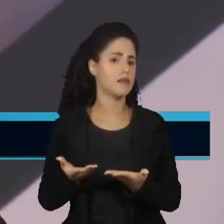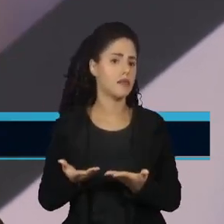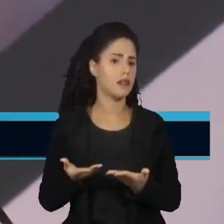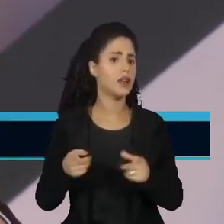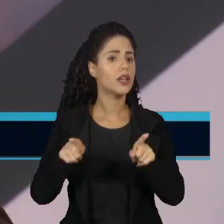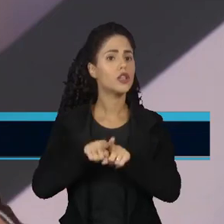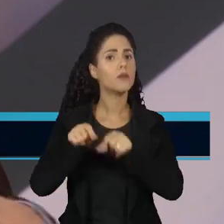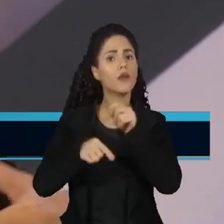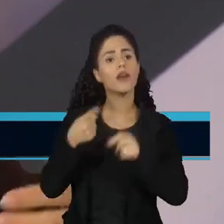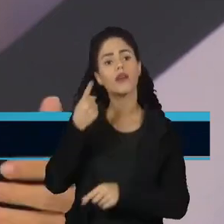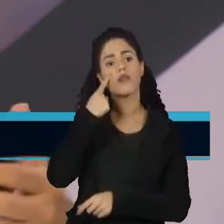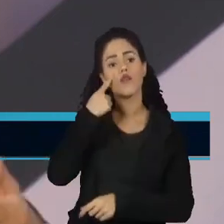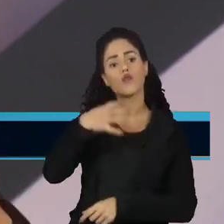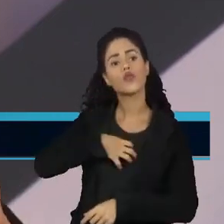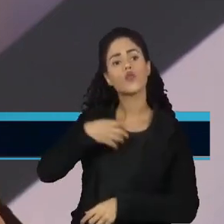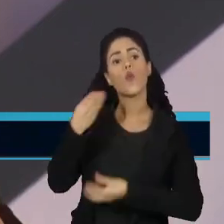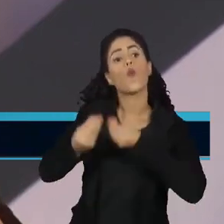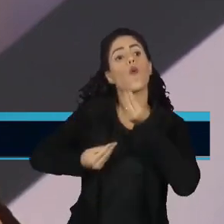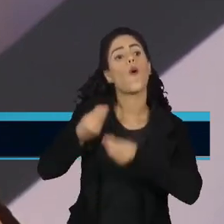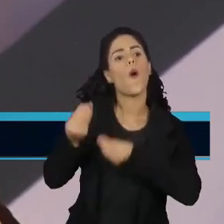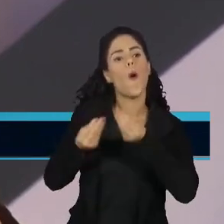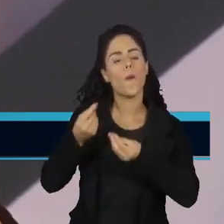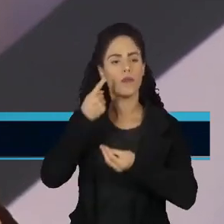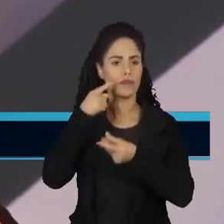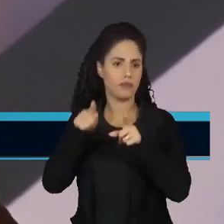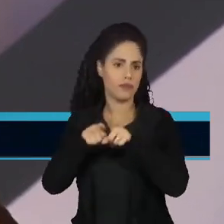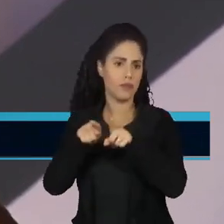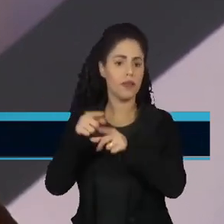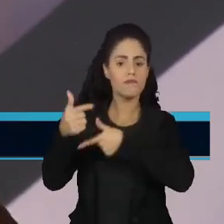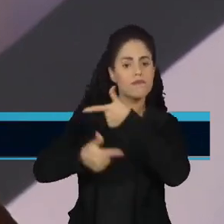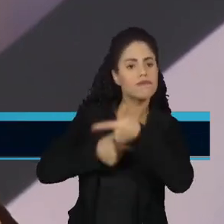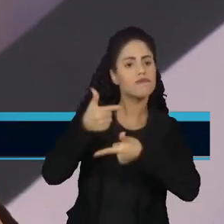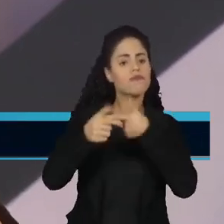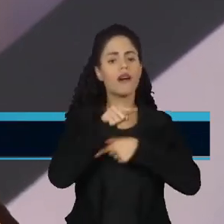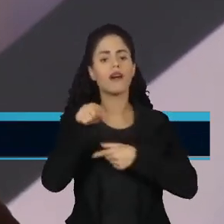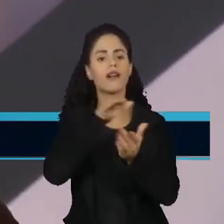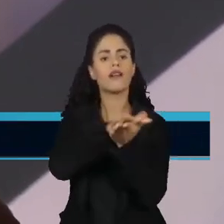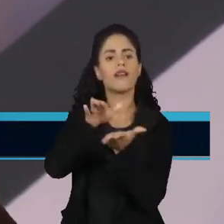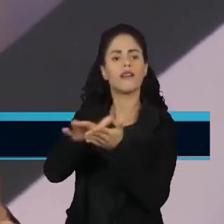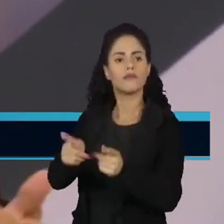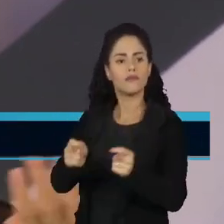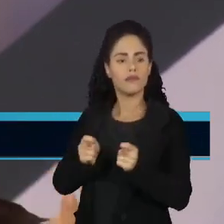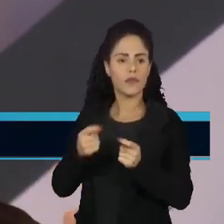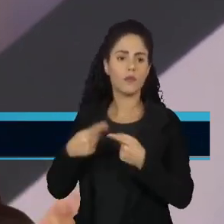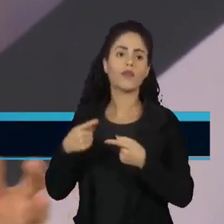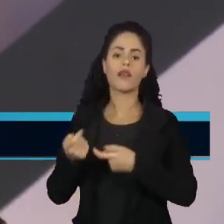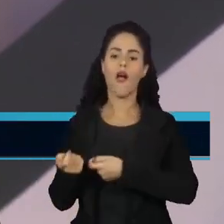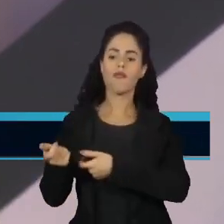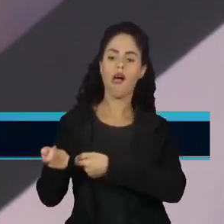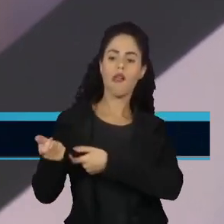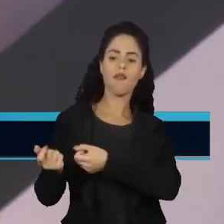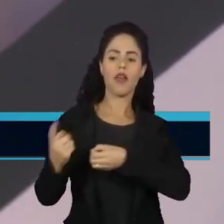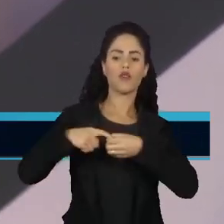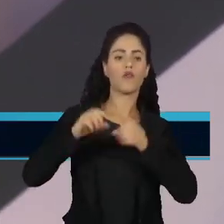disso rever a forma como você eh trabalha esses gastos porque tem muito privilégio sem retorno pra sociedade